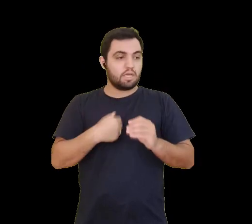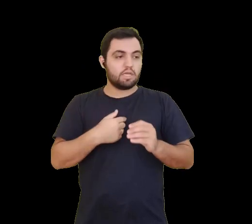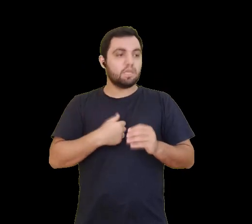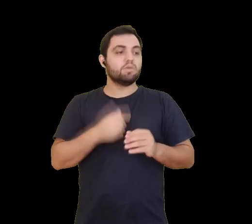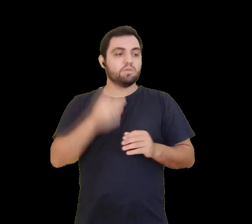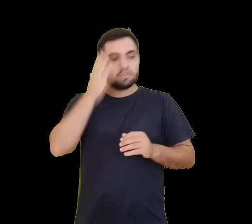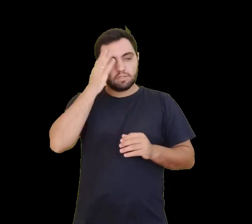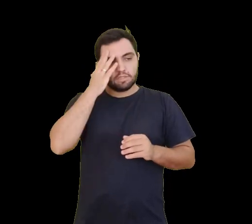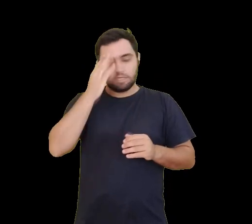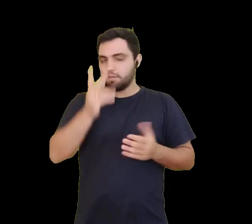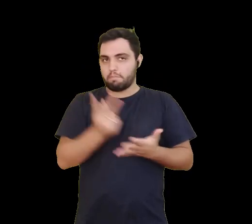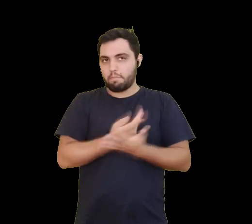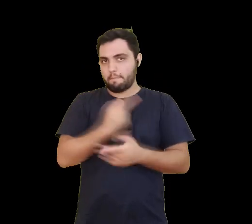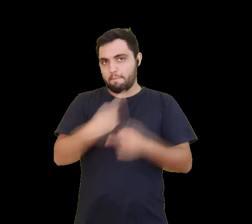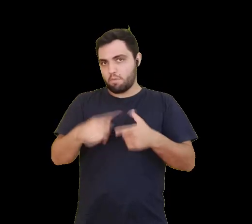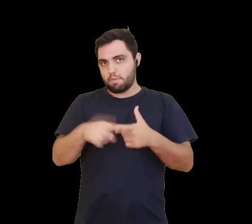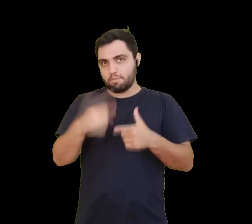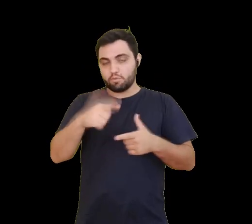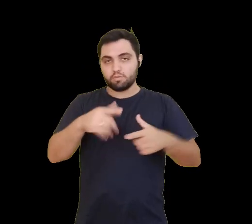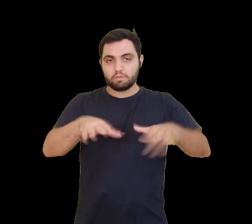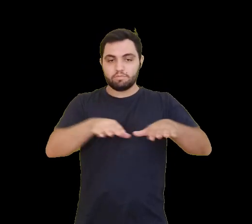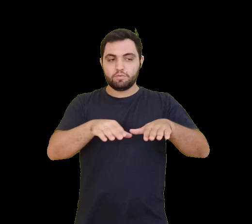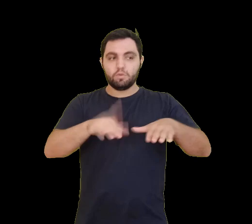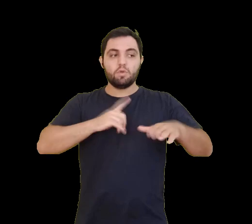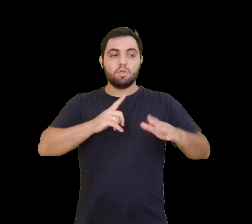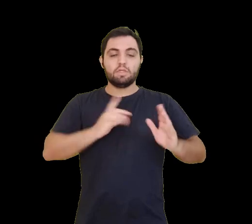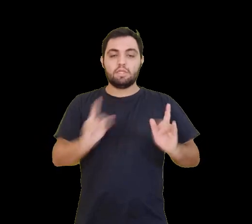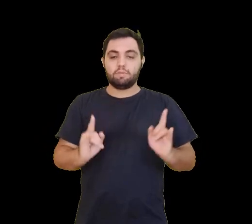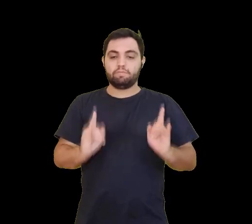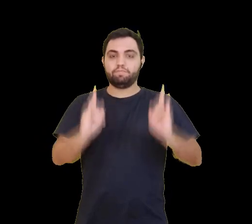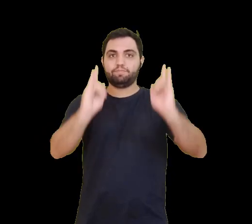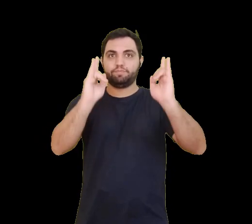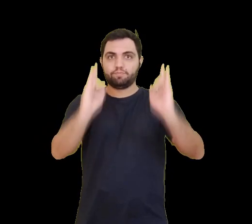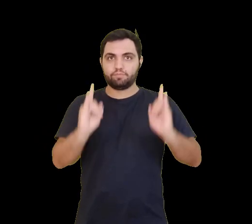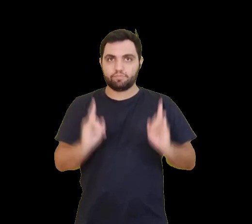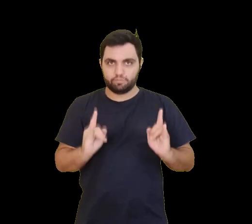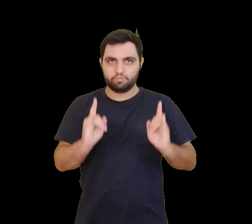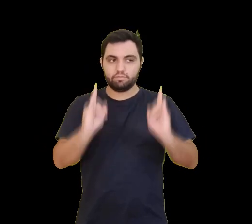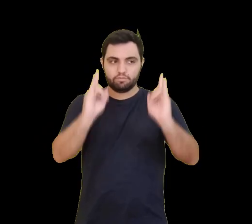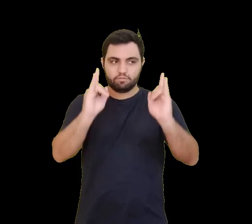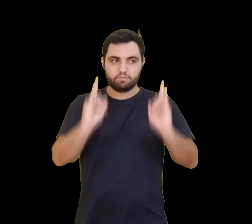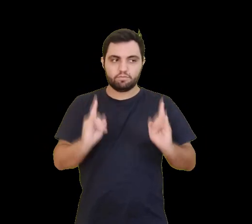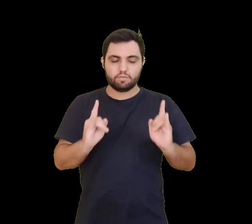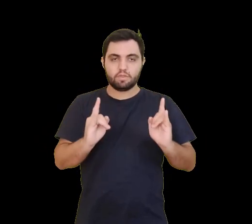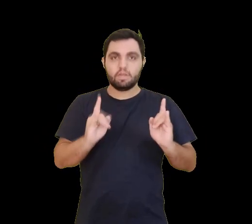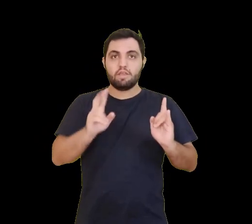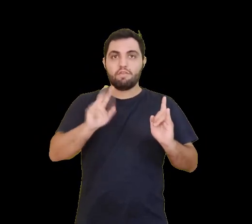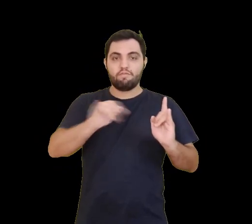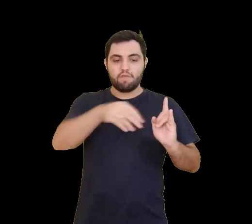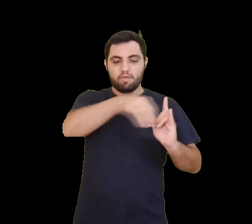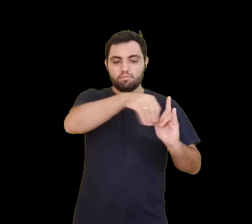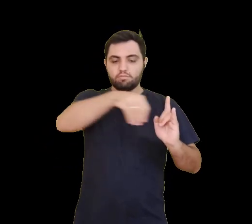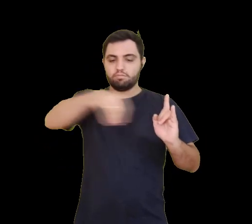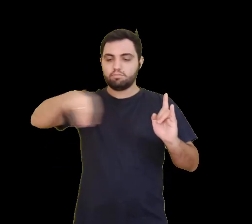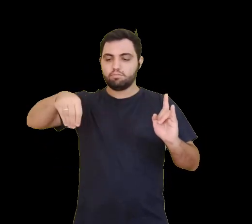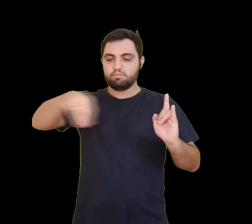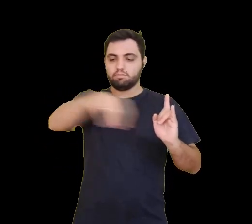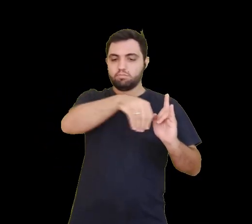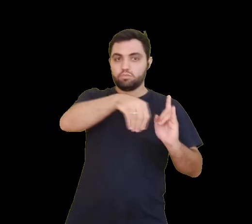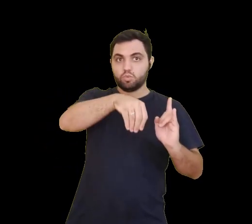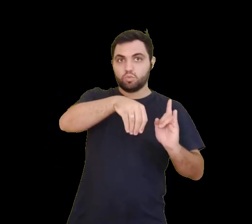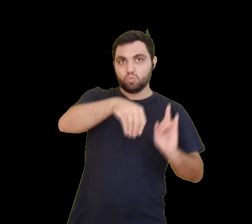grande dano. Então aqui você tem essa cabeça. Vou mostrar alguns detalhezinhos dessa